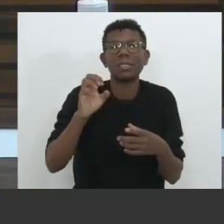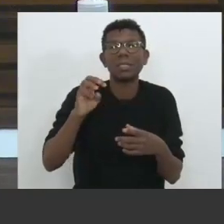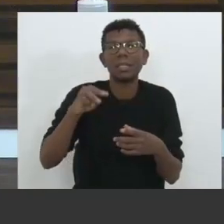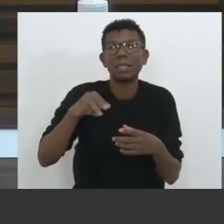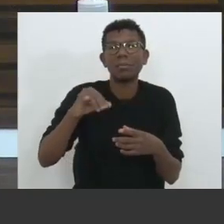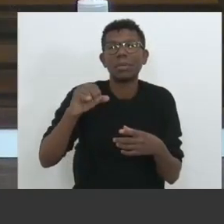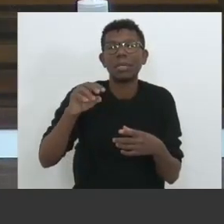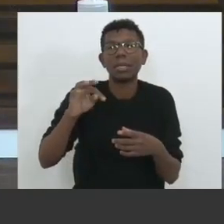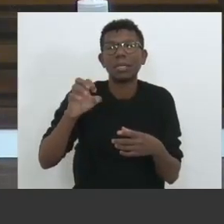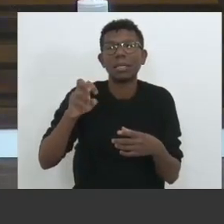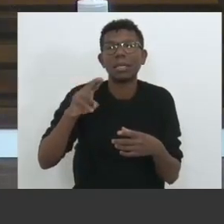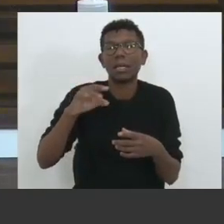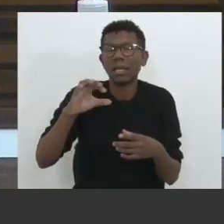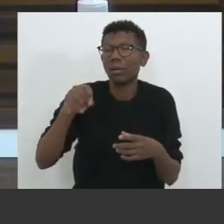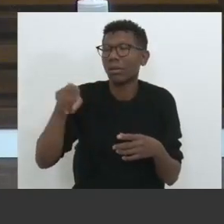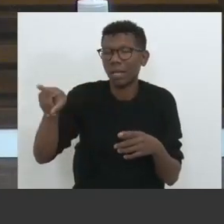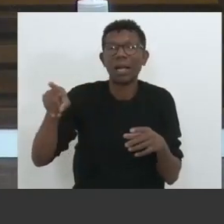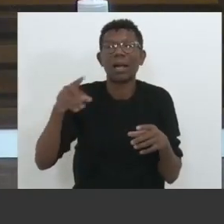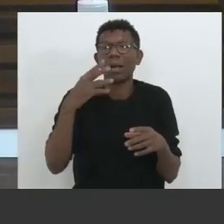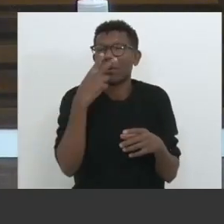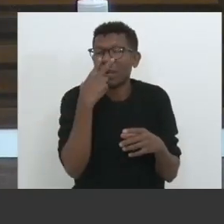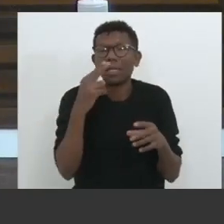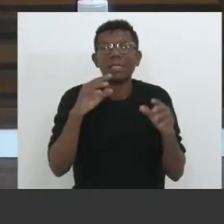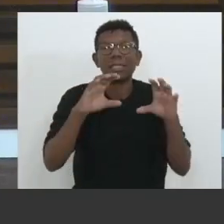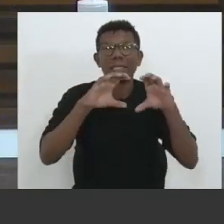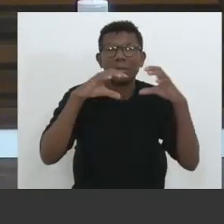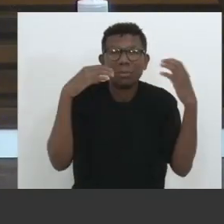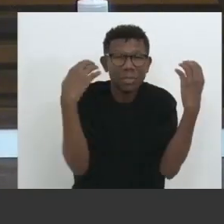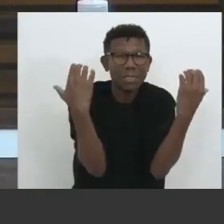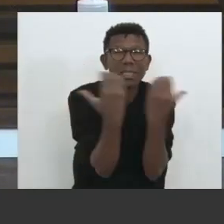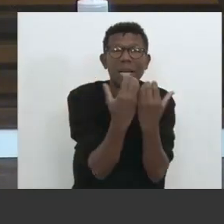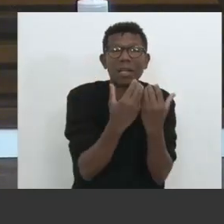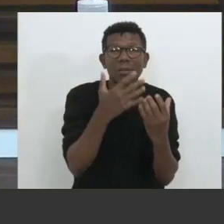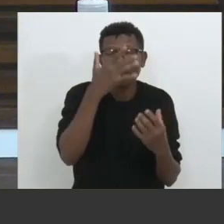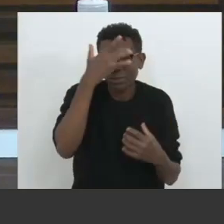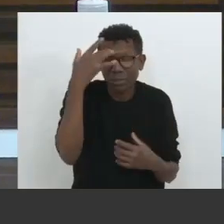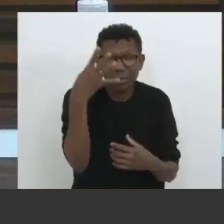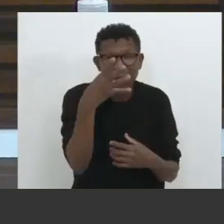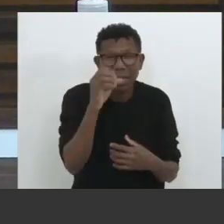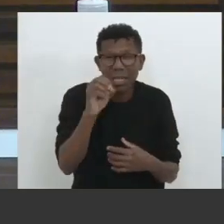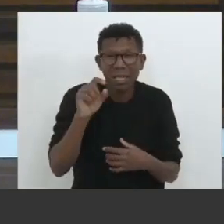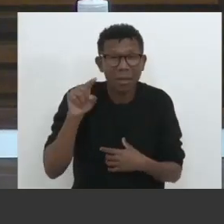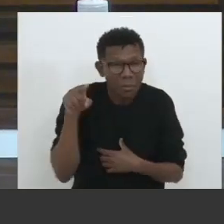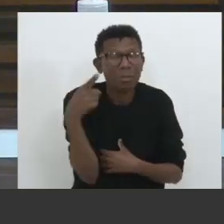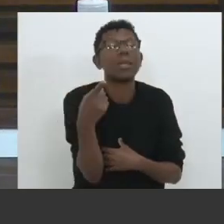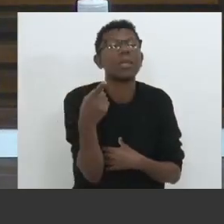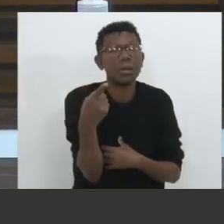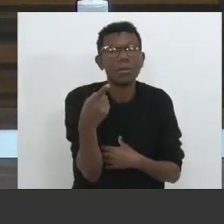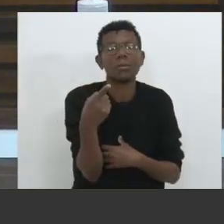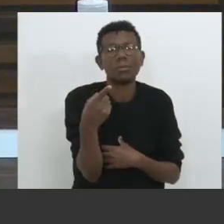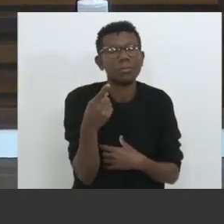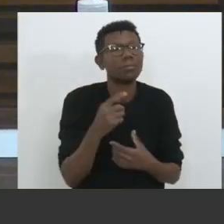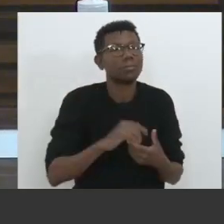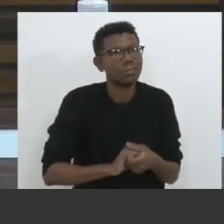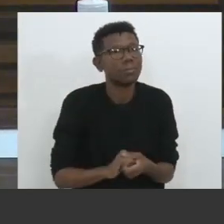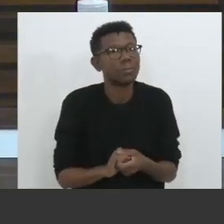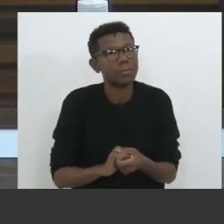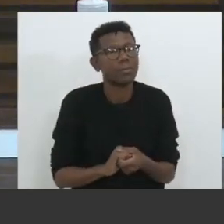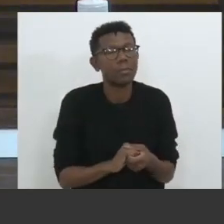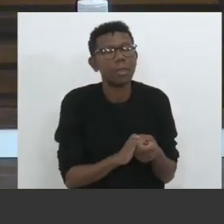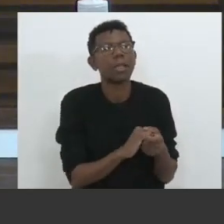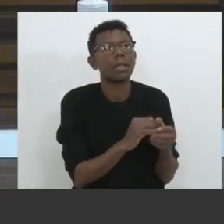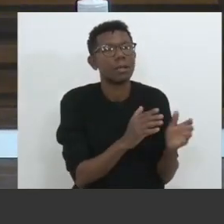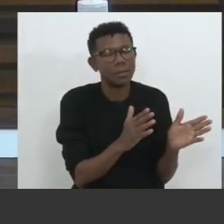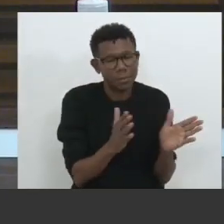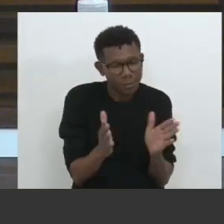mais de umas 40.000 pessoas dentro do cemitério então esses os meninos e e esse período todo de